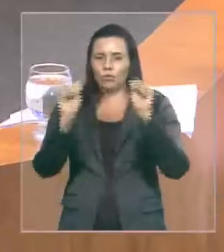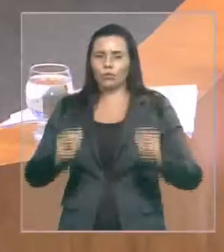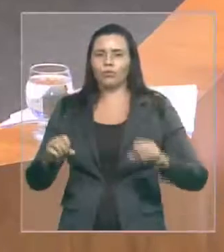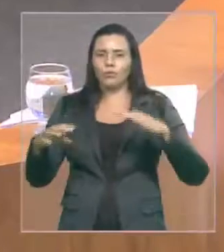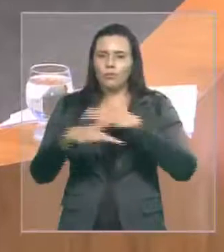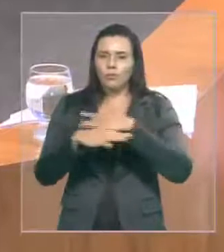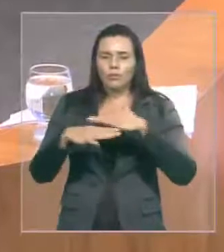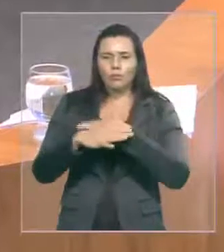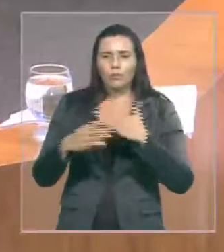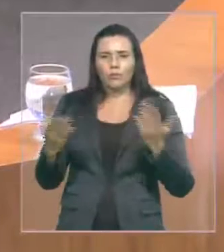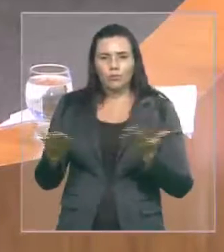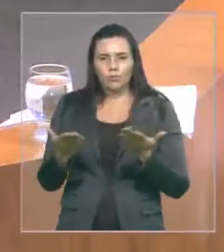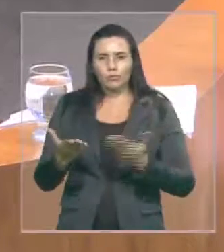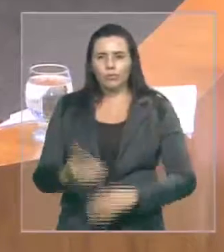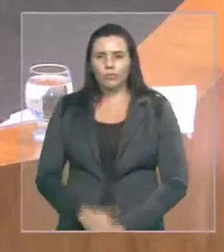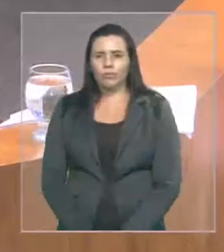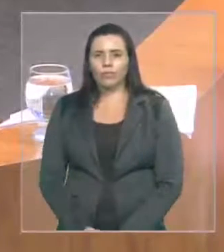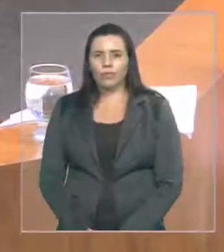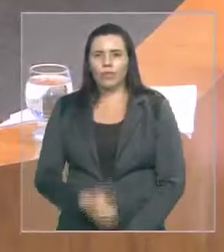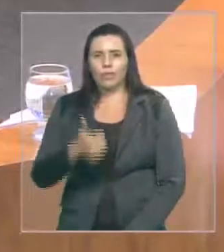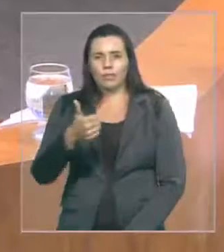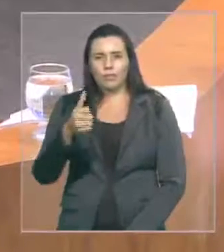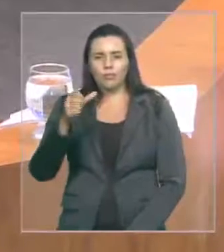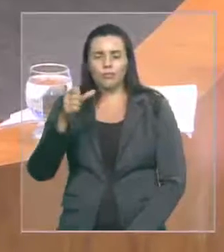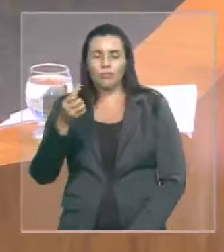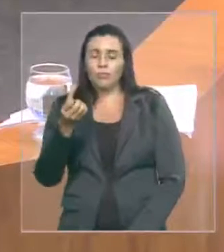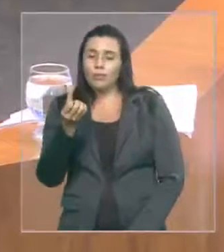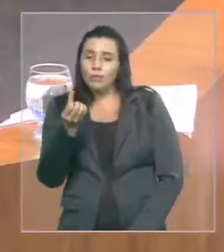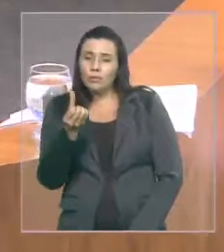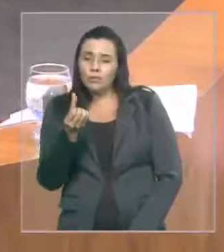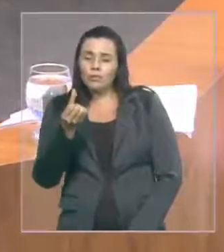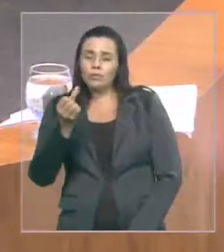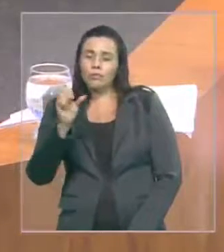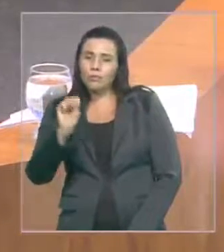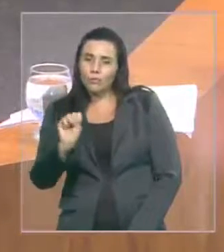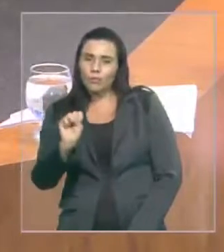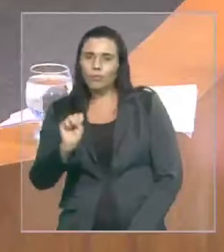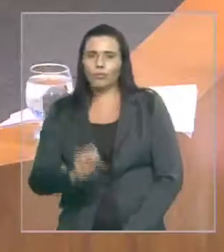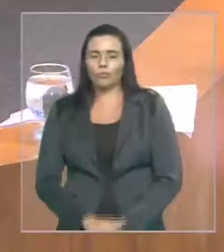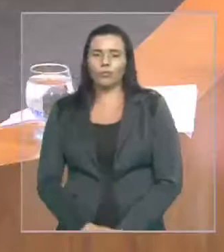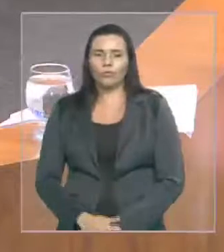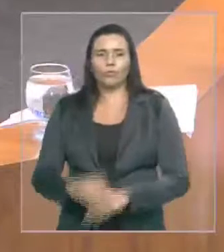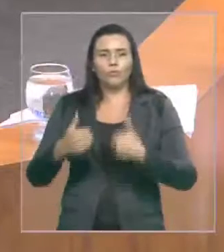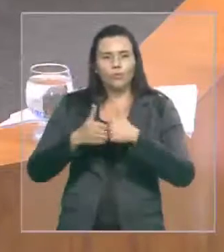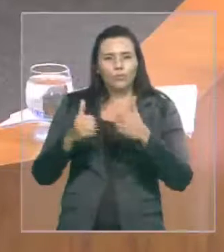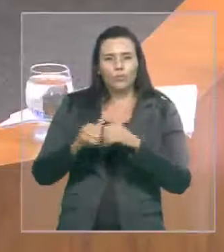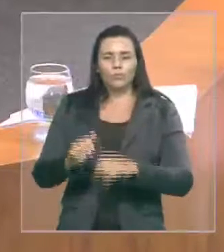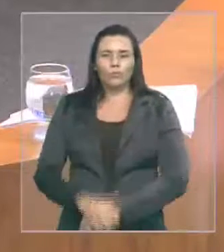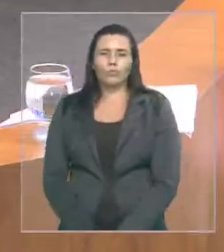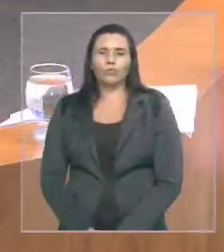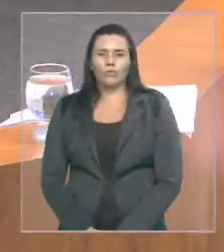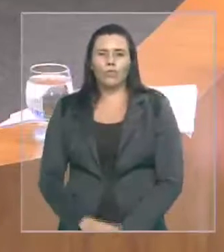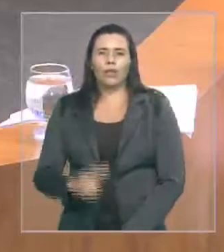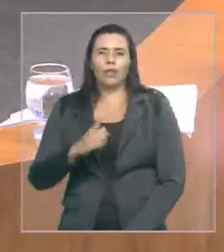transporte: 168 linhas, 5 terminais de integração,